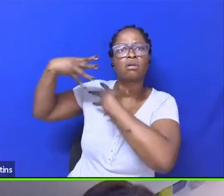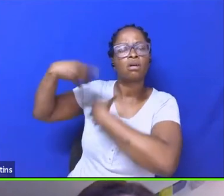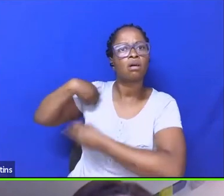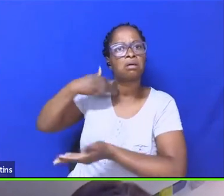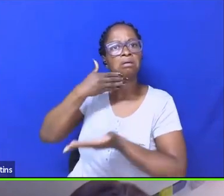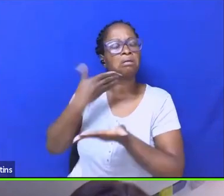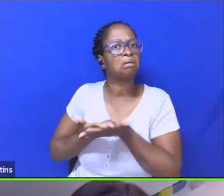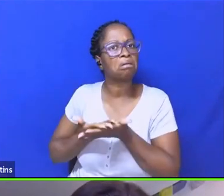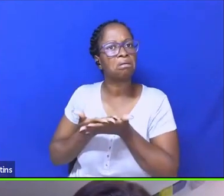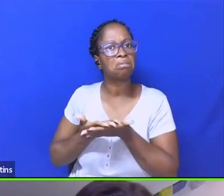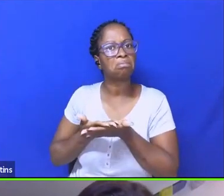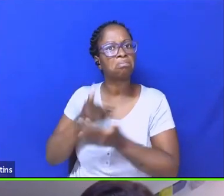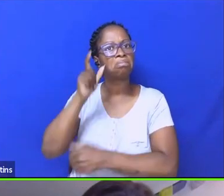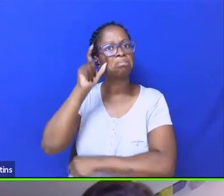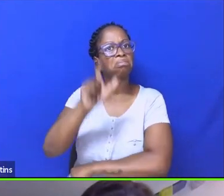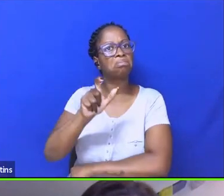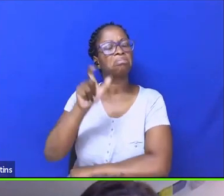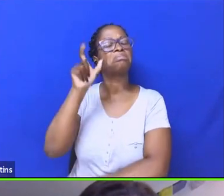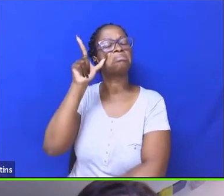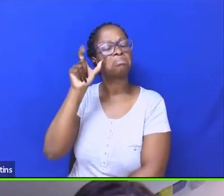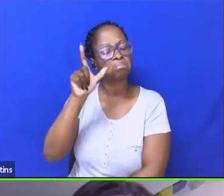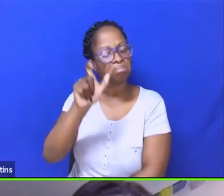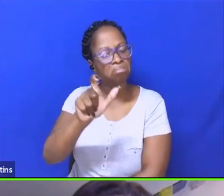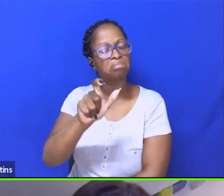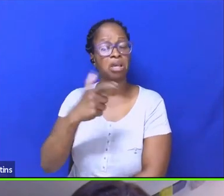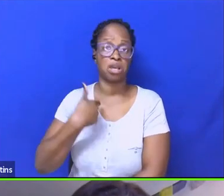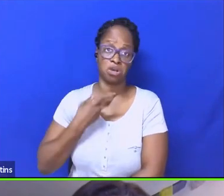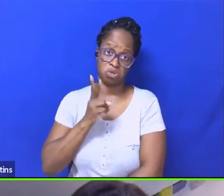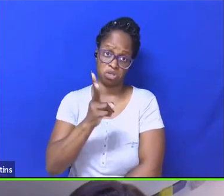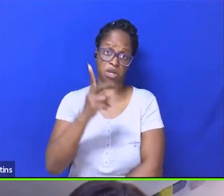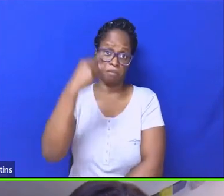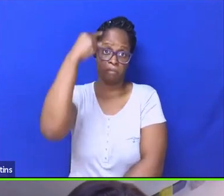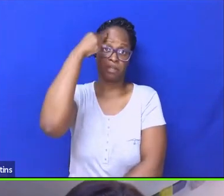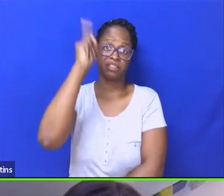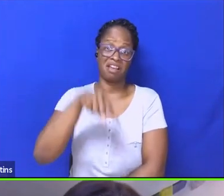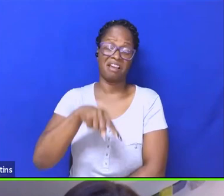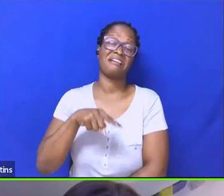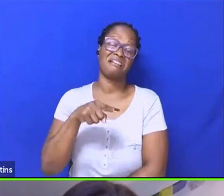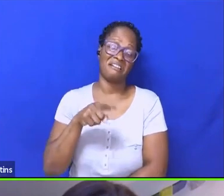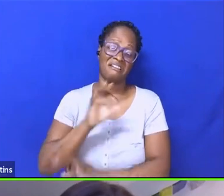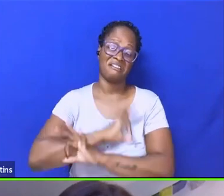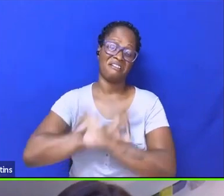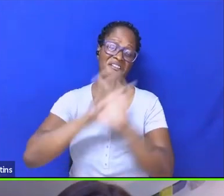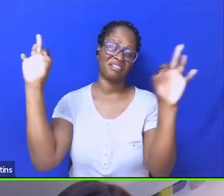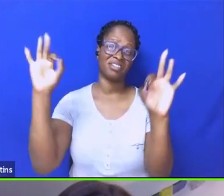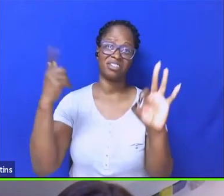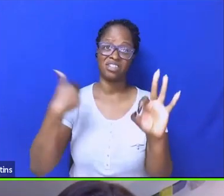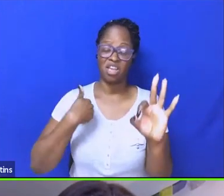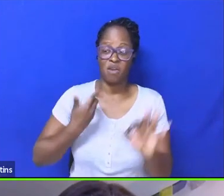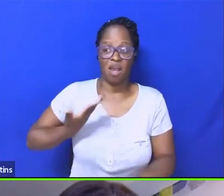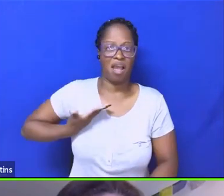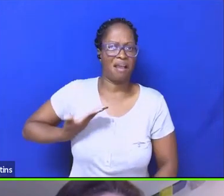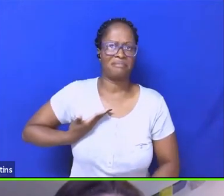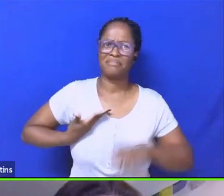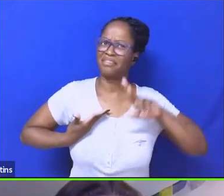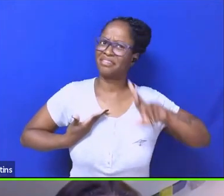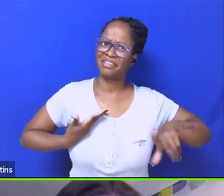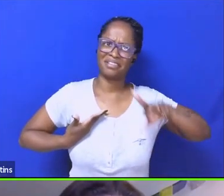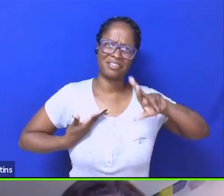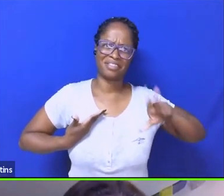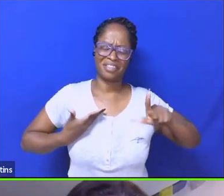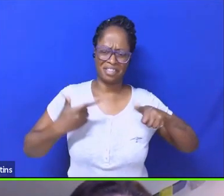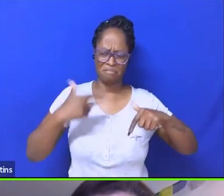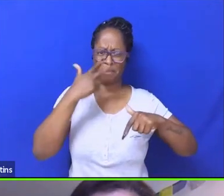eu sempre digo isto é divertido pero eu digo que eu não seria amiga de mim mesma como que me fui